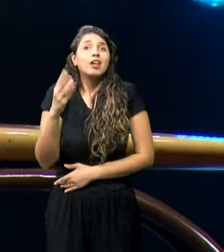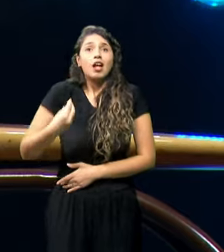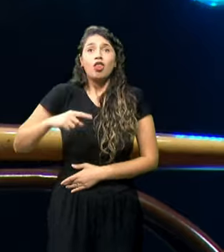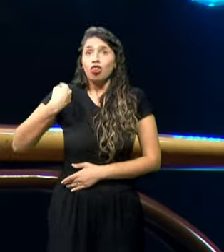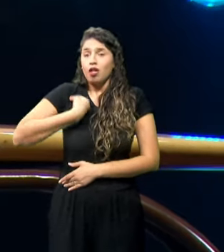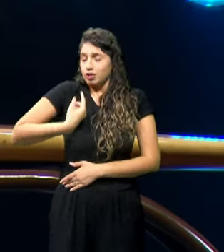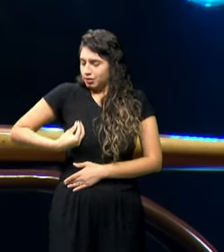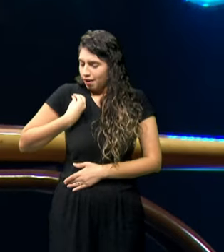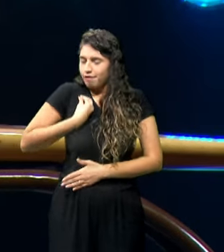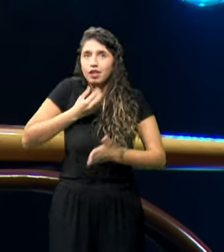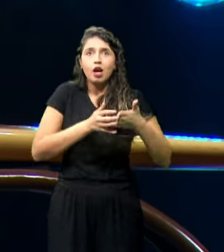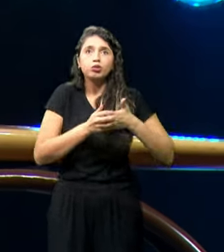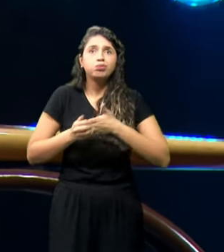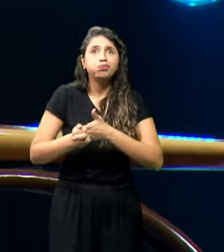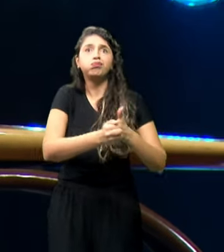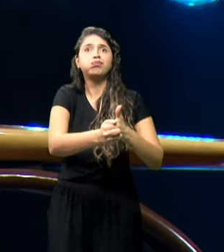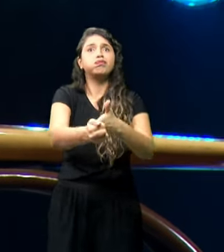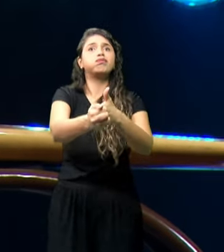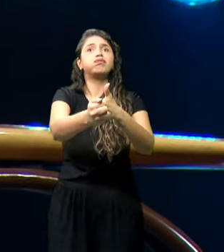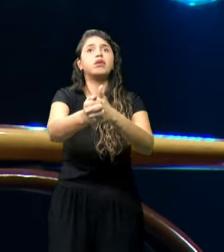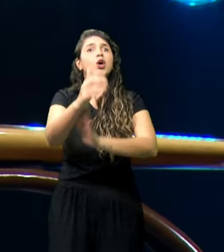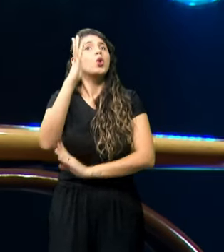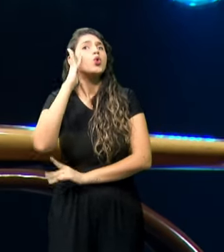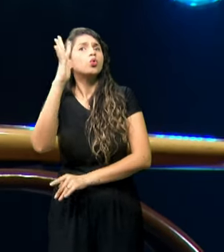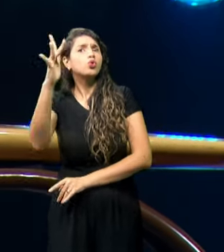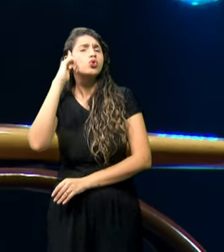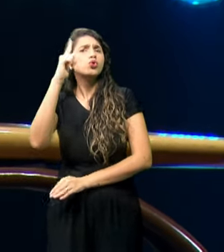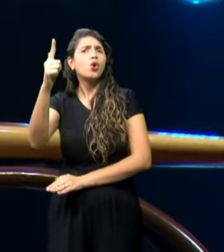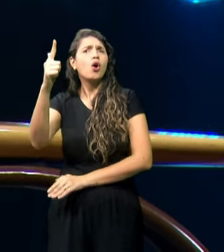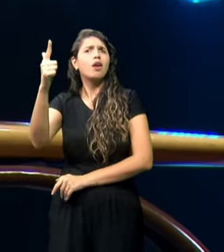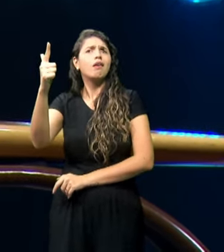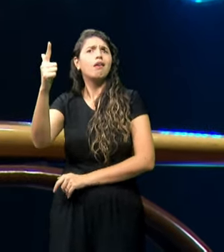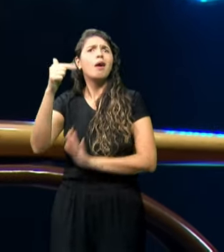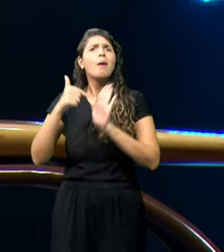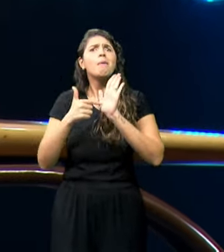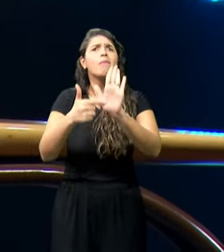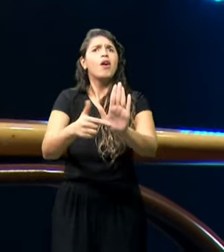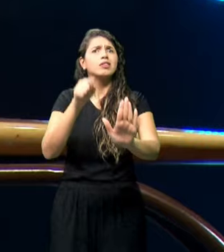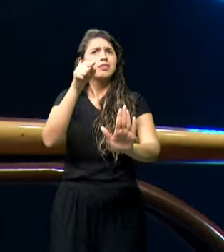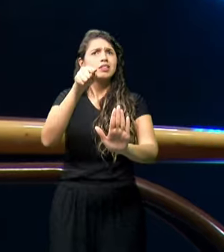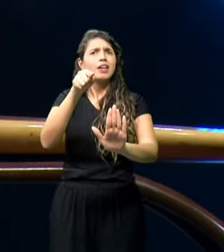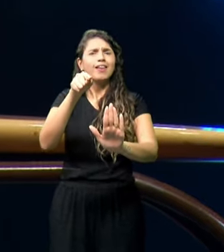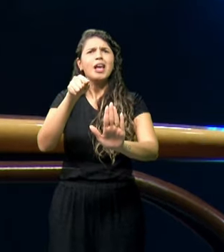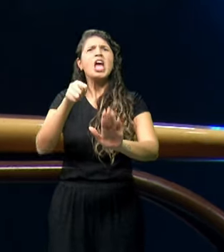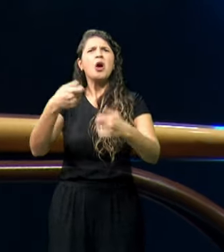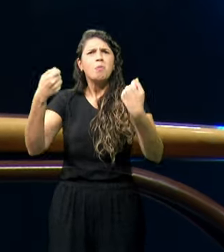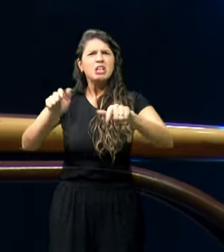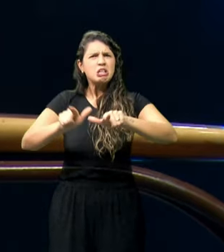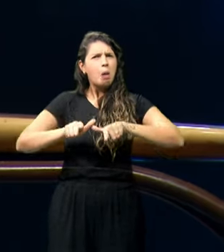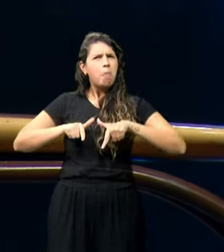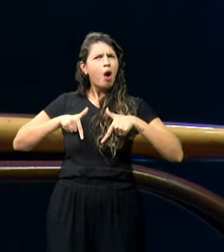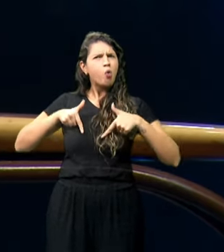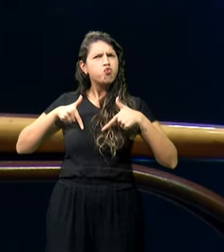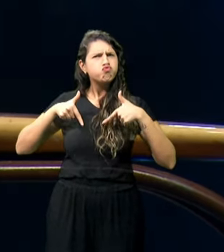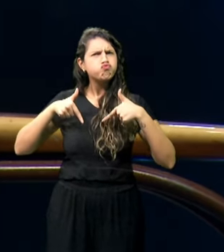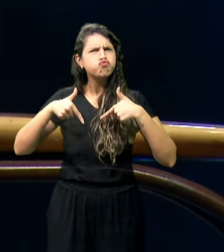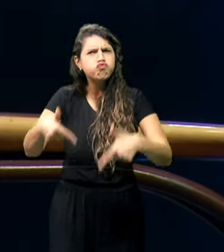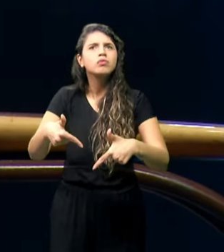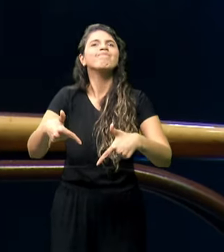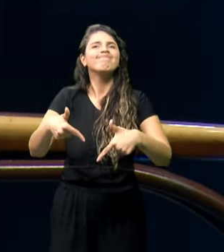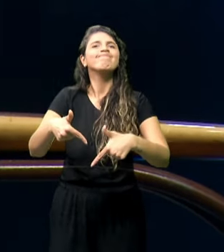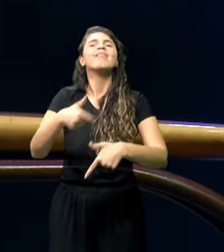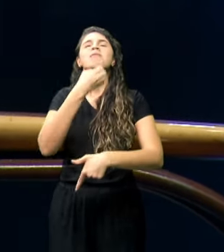Os sonhos diz para você que vale a pena você lutar por alguma coisa. Quanto maior o teu